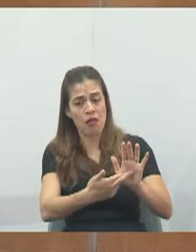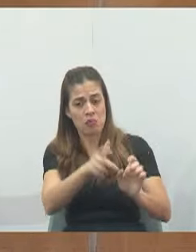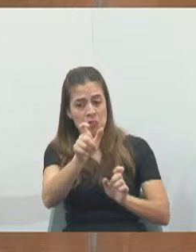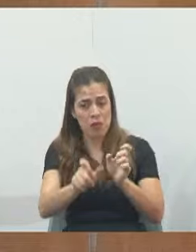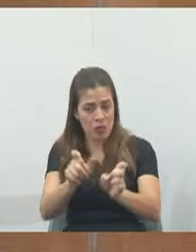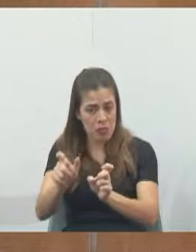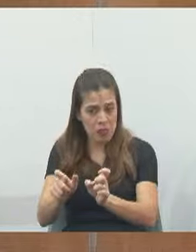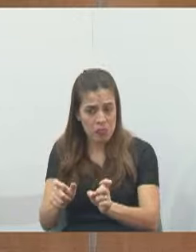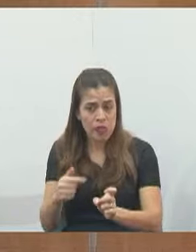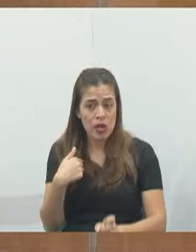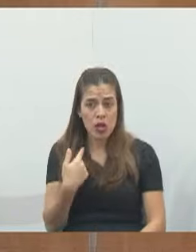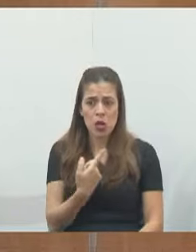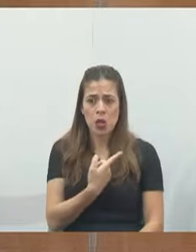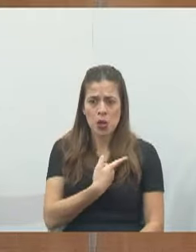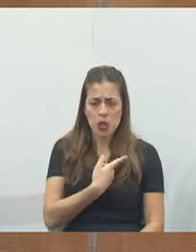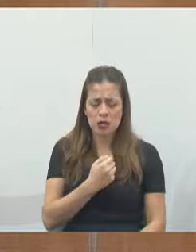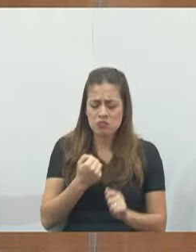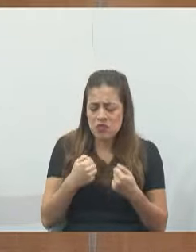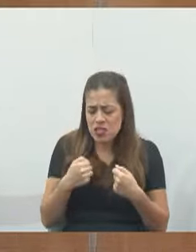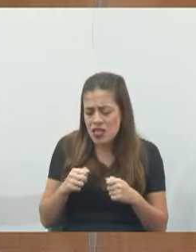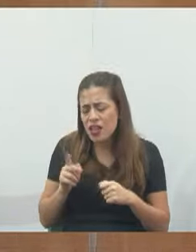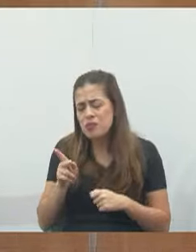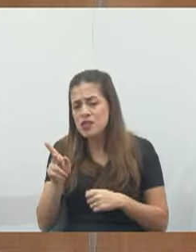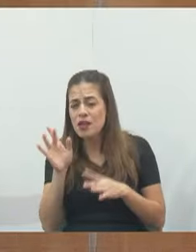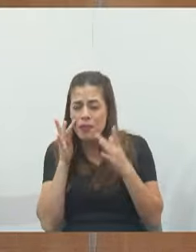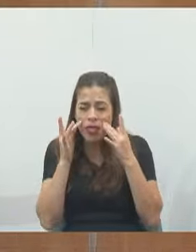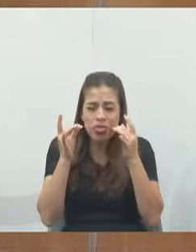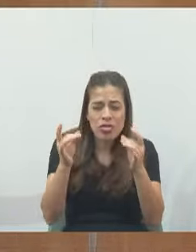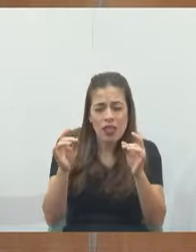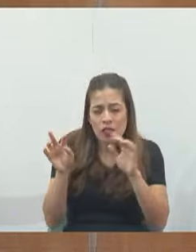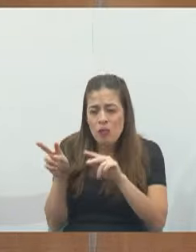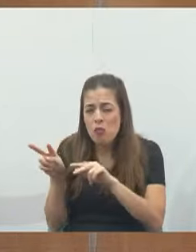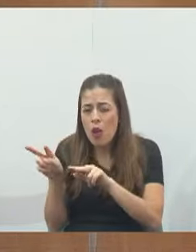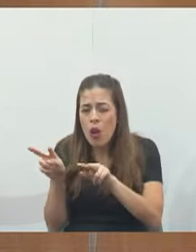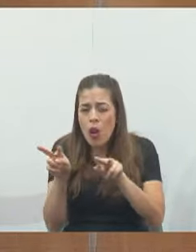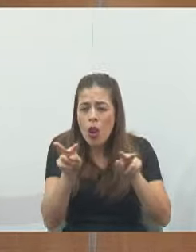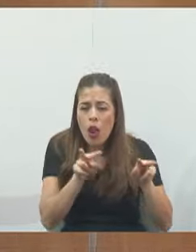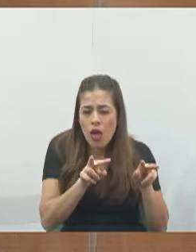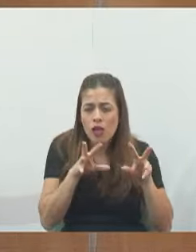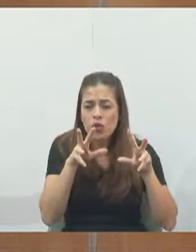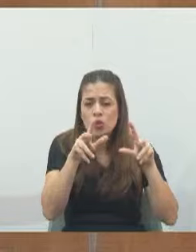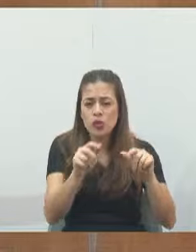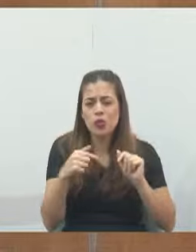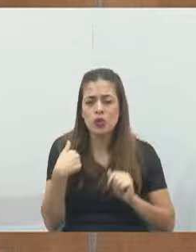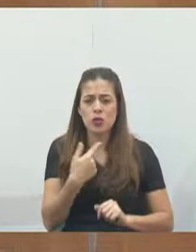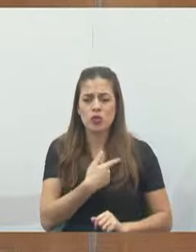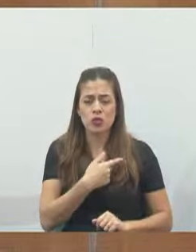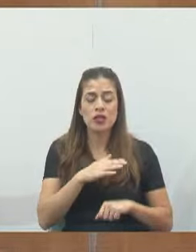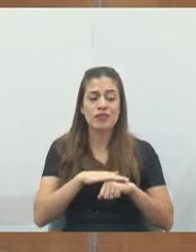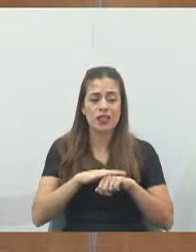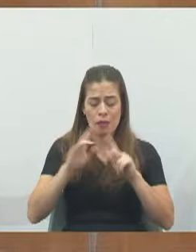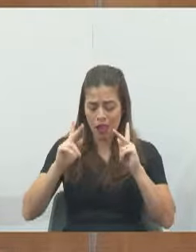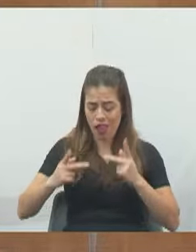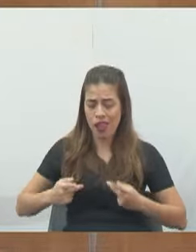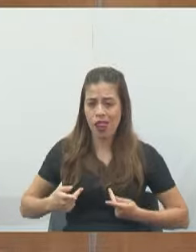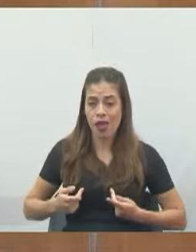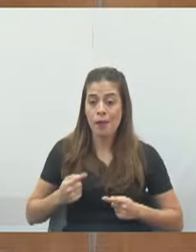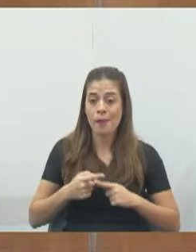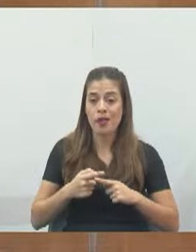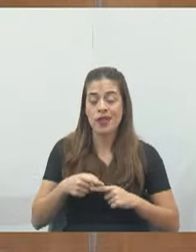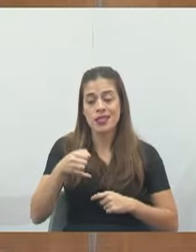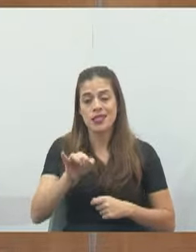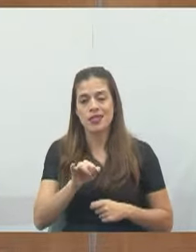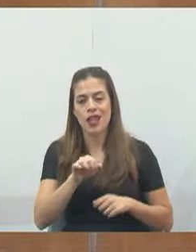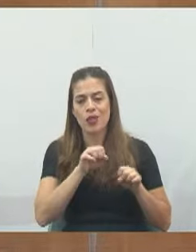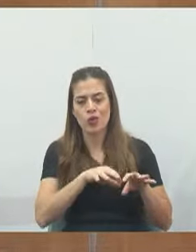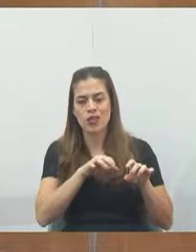nós, conosco mesmo, nós temos que sempre estar atentos a tudo que a gente faz, porque se a educação transforma, transforma